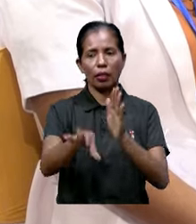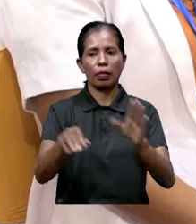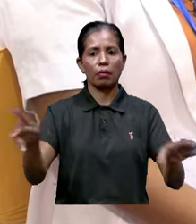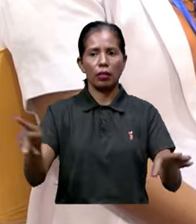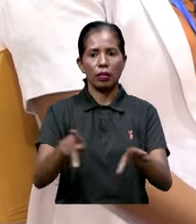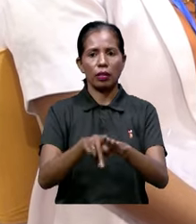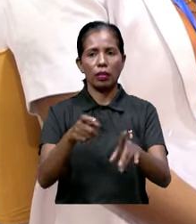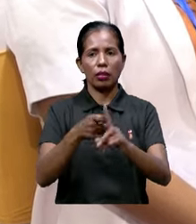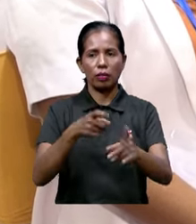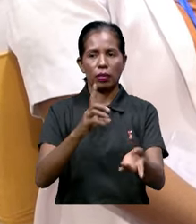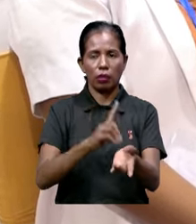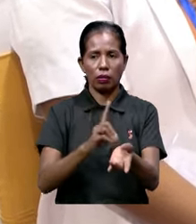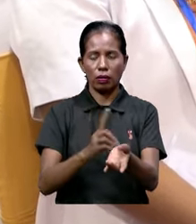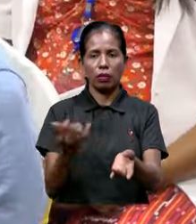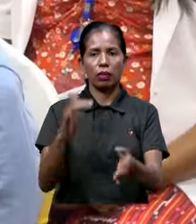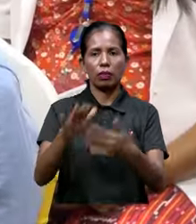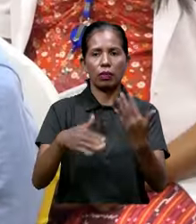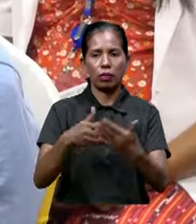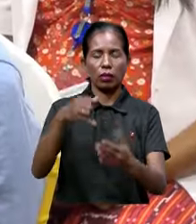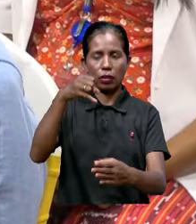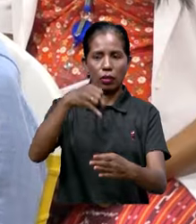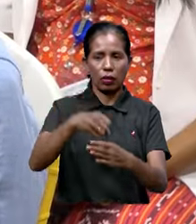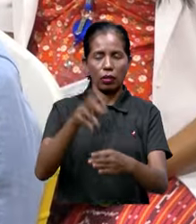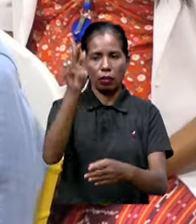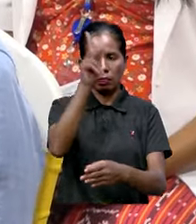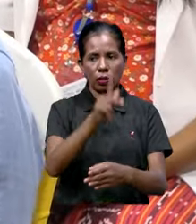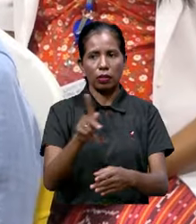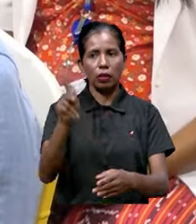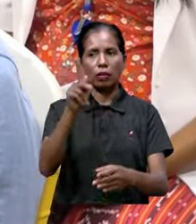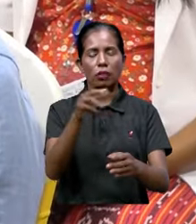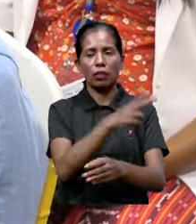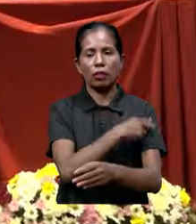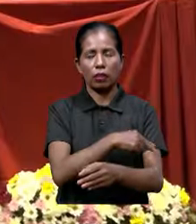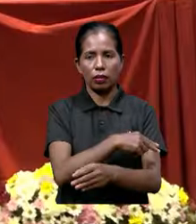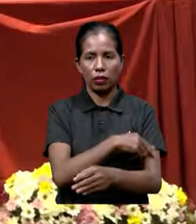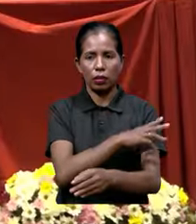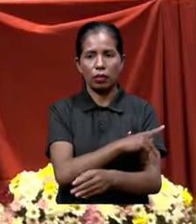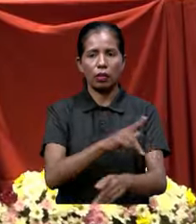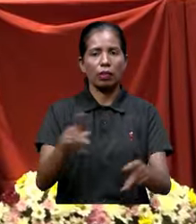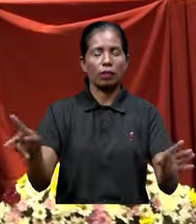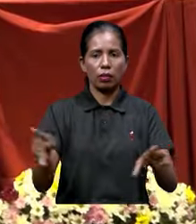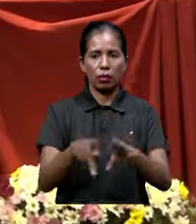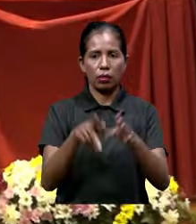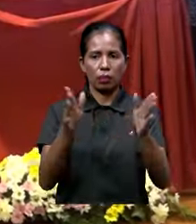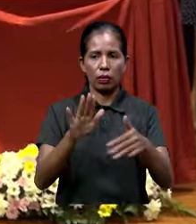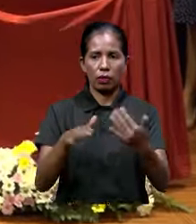o seu profissional saúde sira inclui autor pesquisador clínicos nomos convidaram sira.